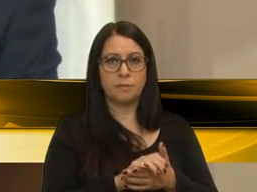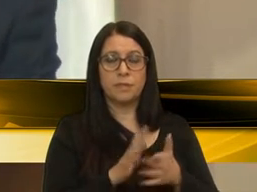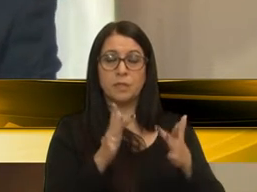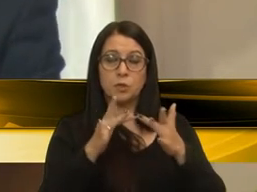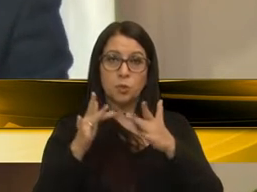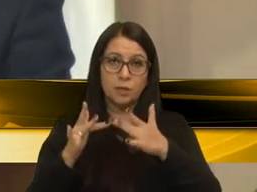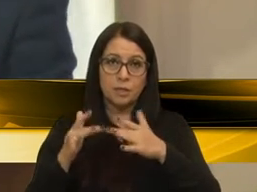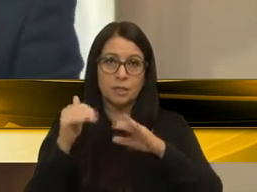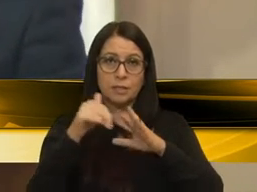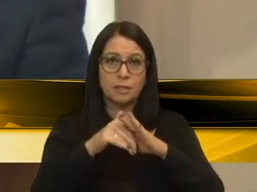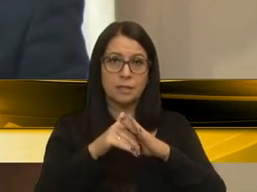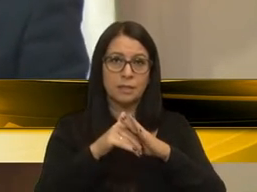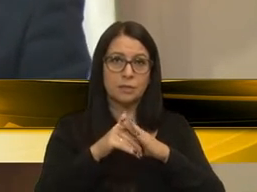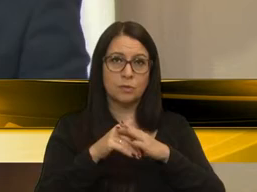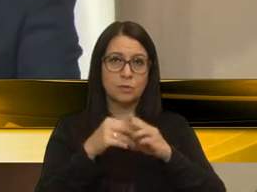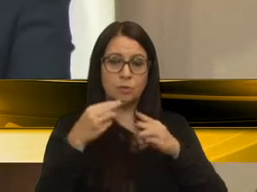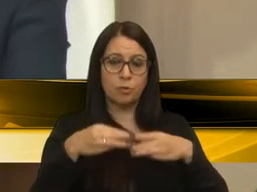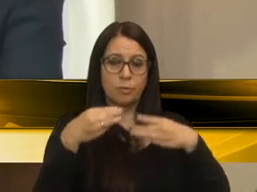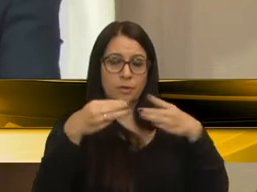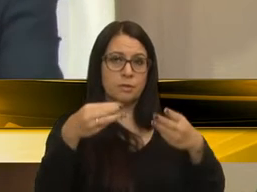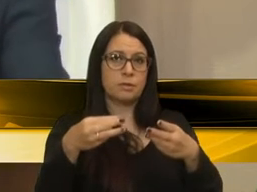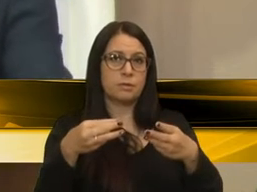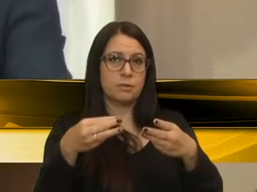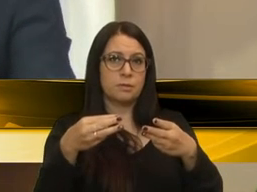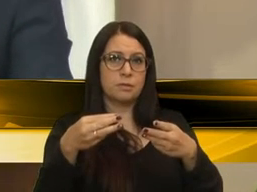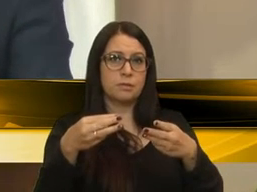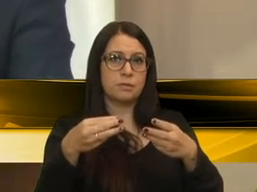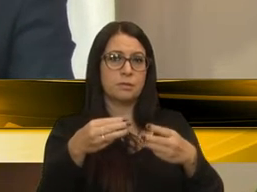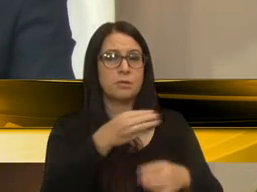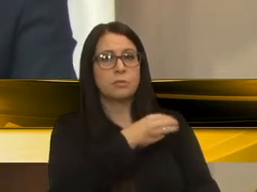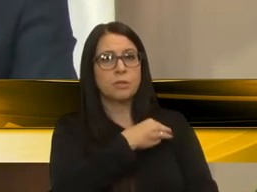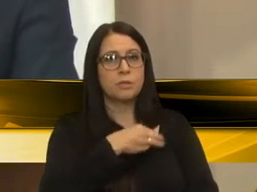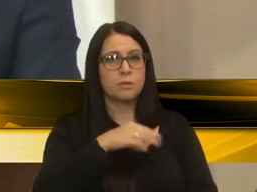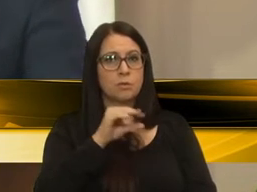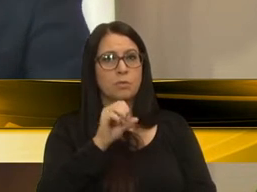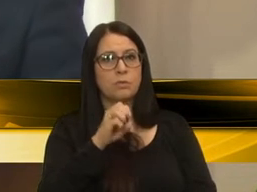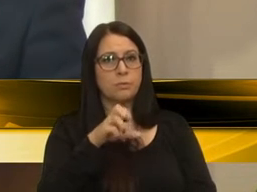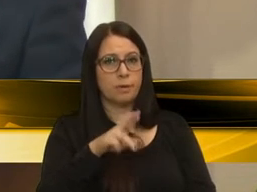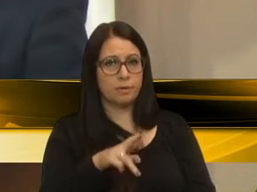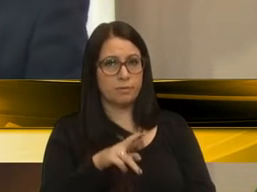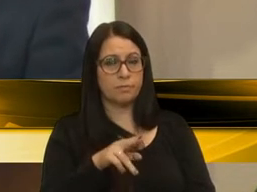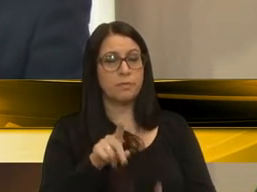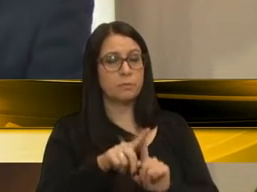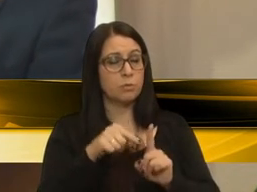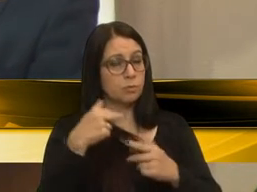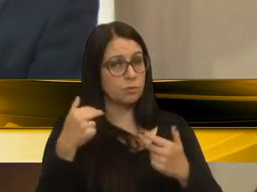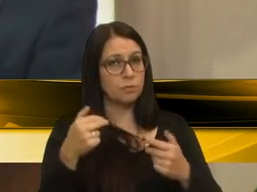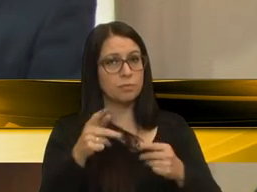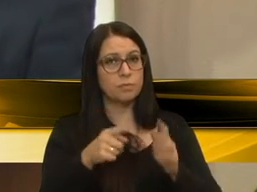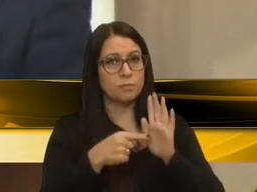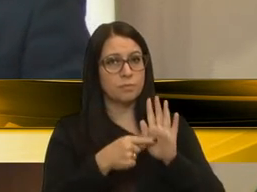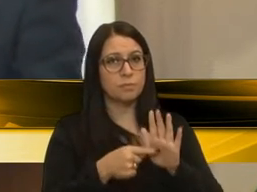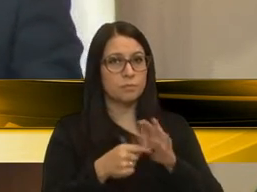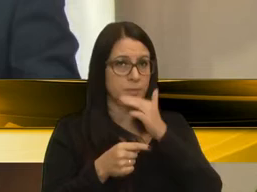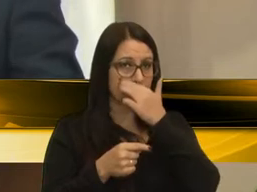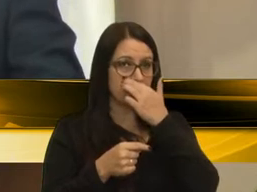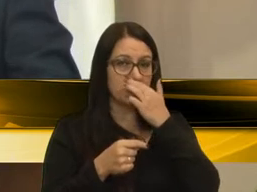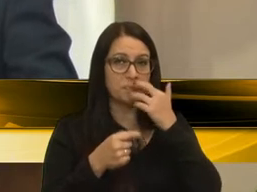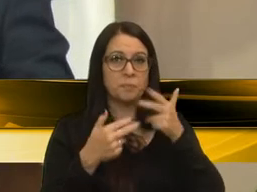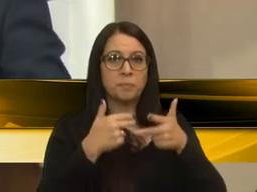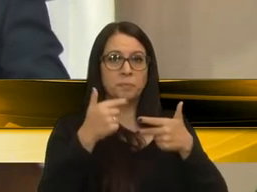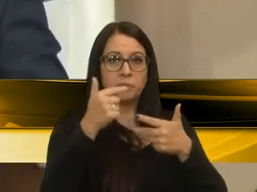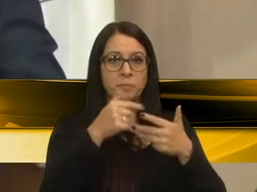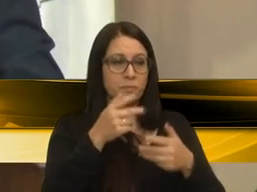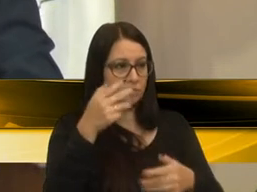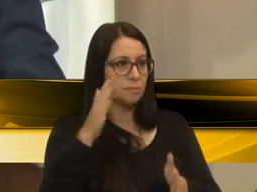contato lá dentro do Ministério do ministro Osmar Terra. Outra questão que eu gostaria de trazer aqui são algumas colocações.